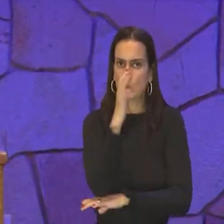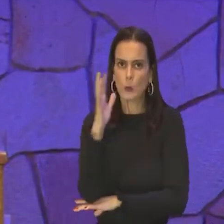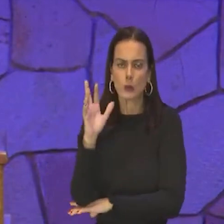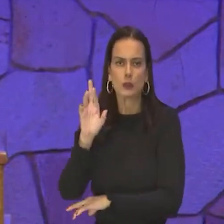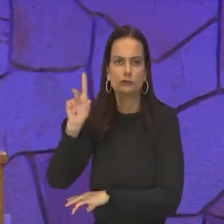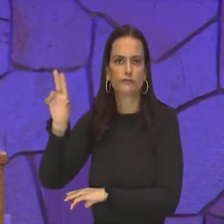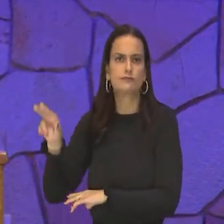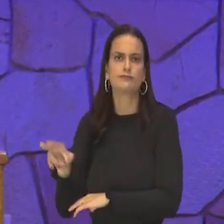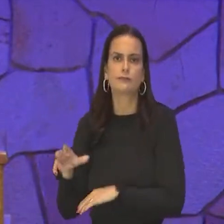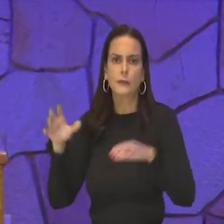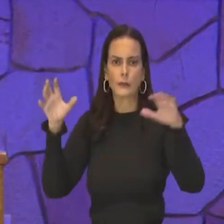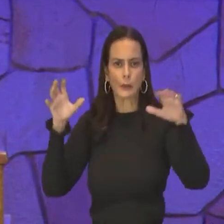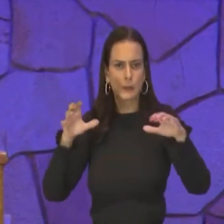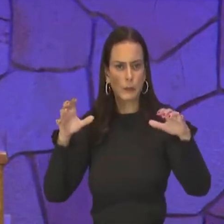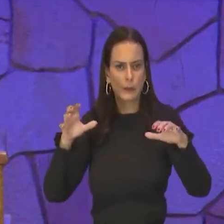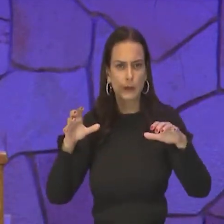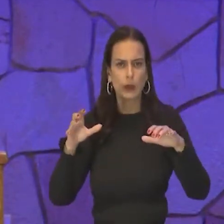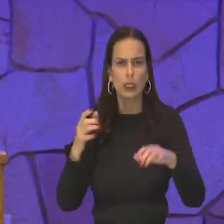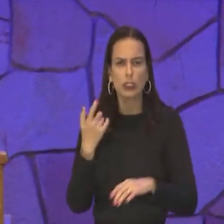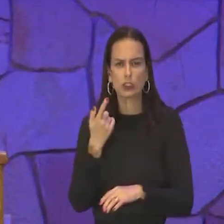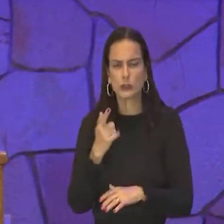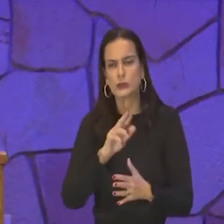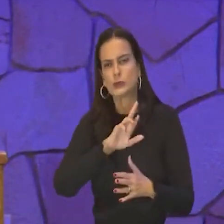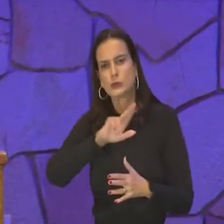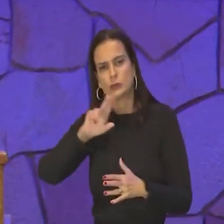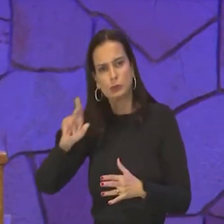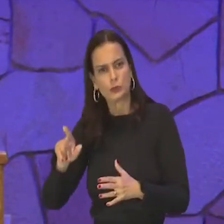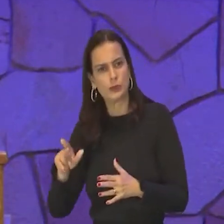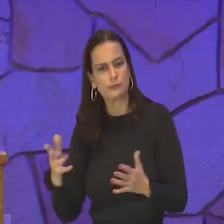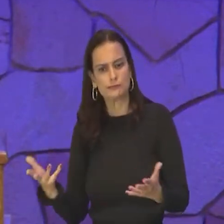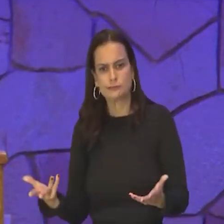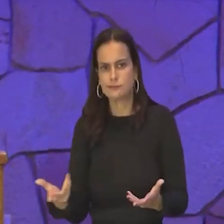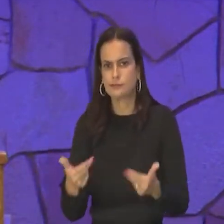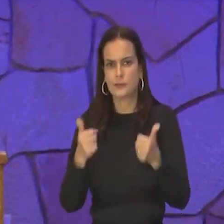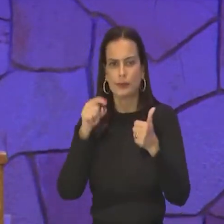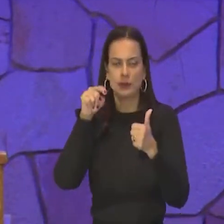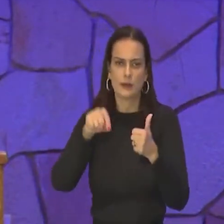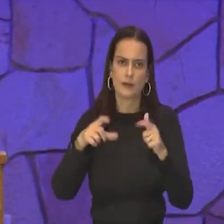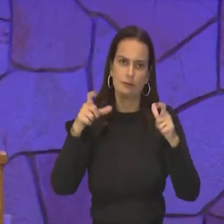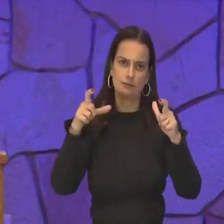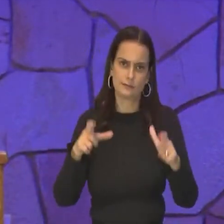diversidade climática, geológica e uma riqueza incrível.